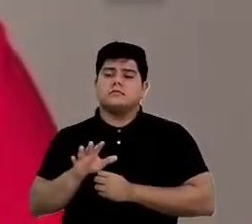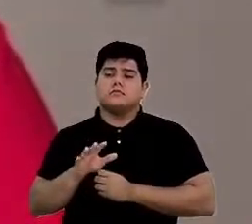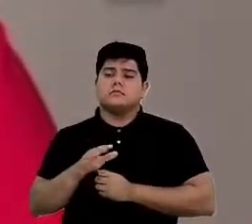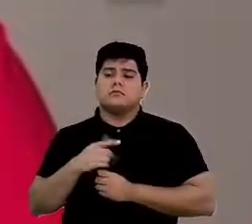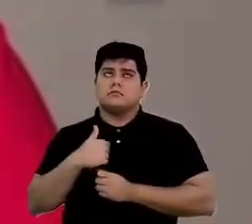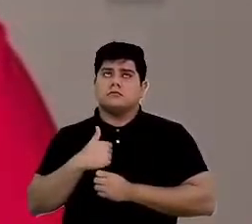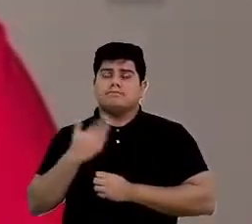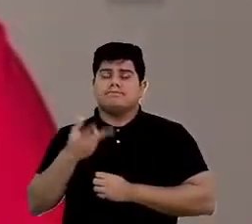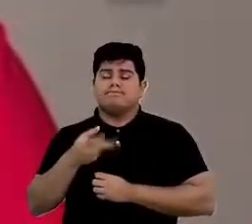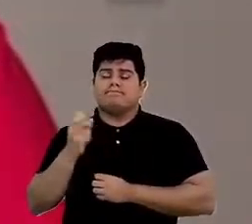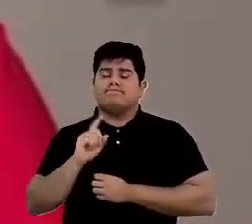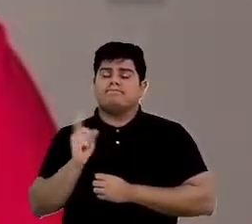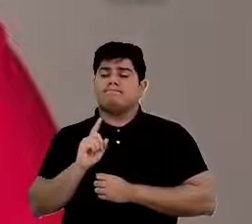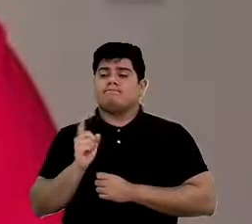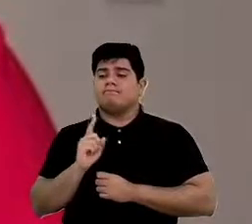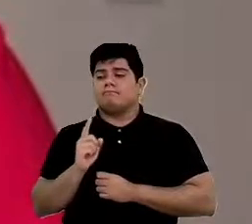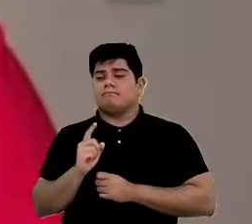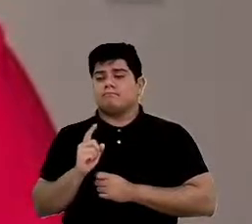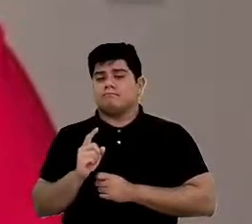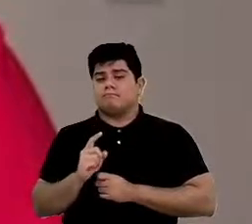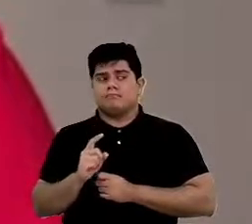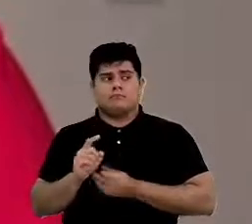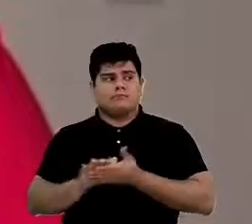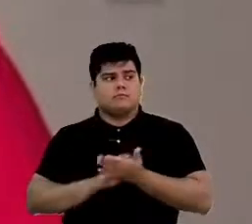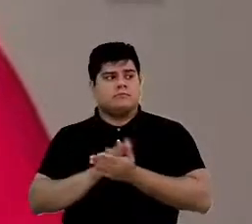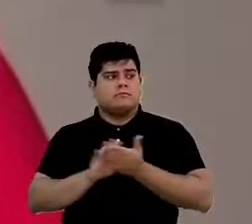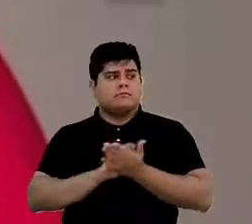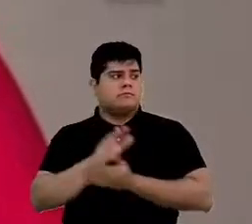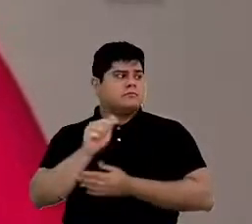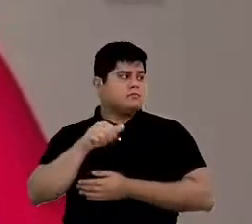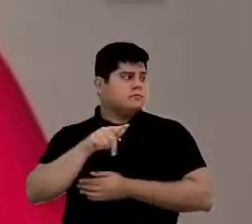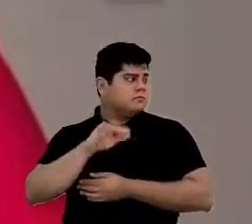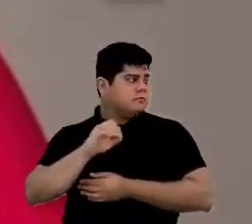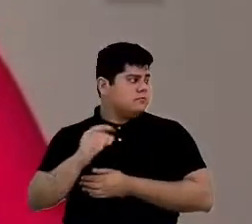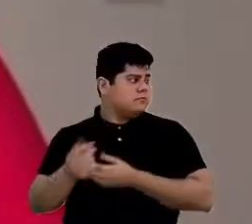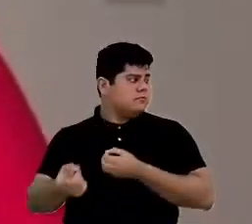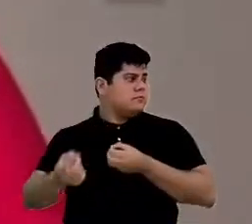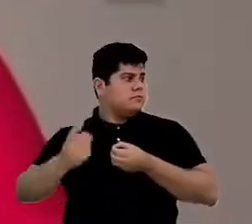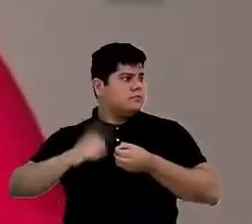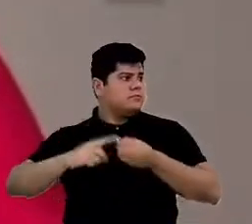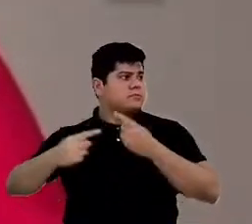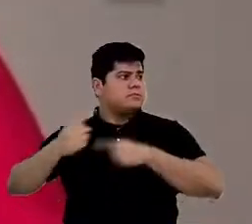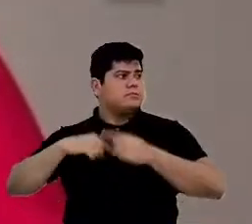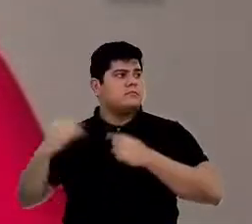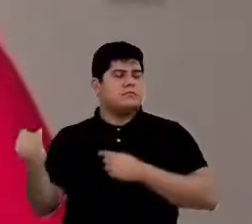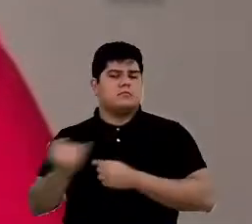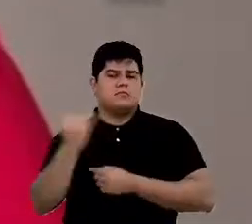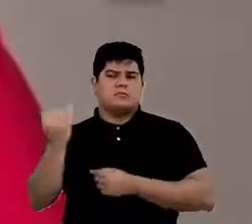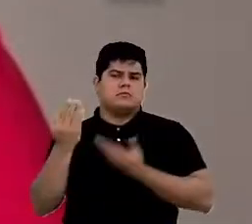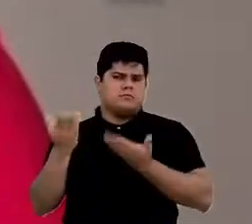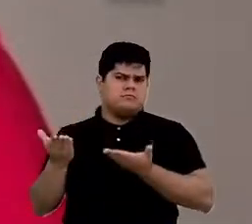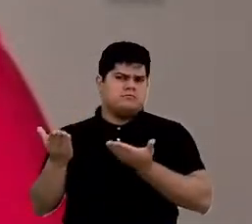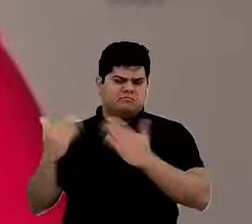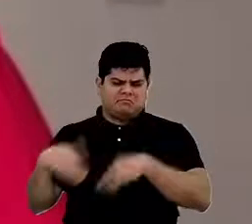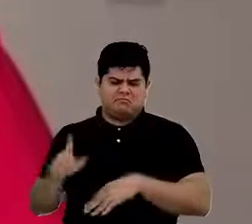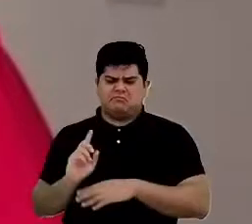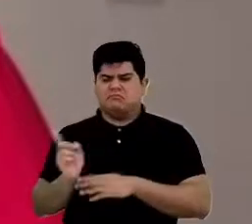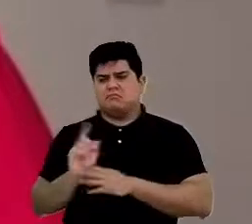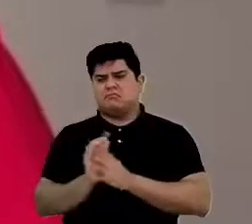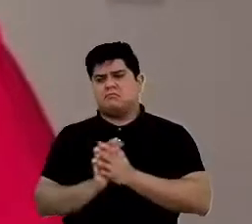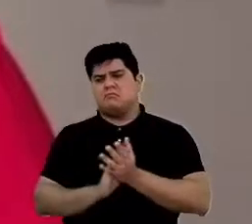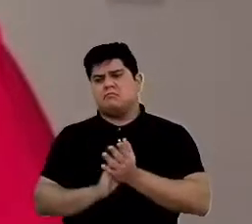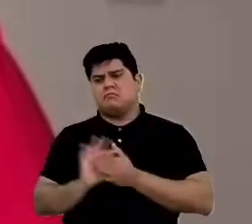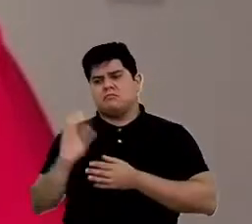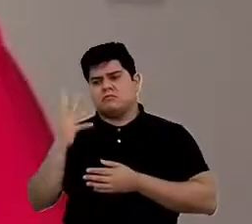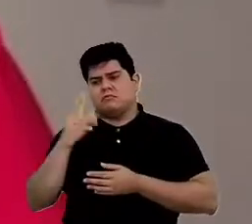vejo nenhuma forma da angiotomografia retroceder na importância que ela tem no evento